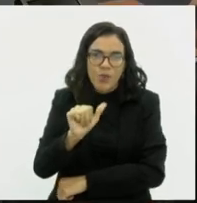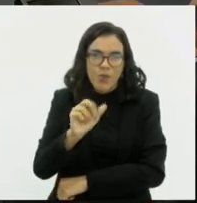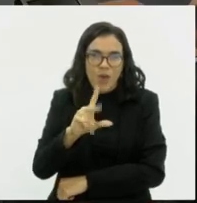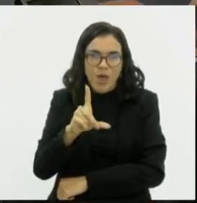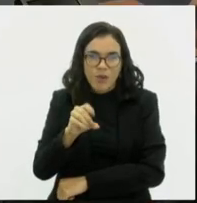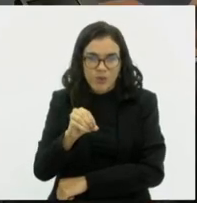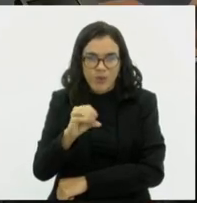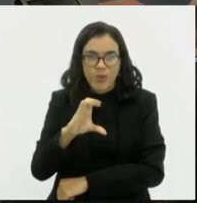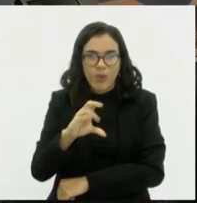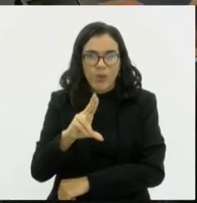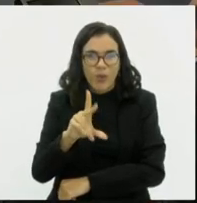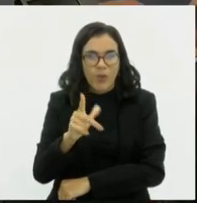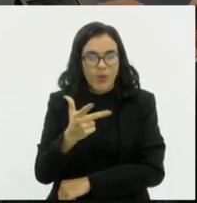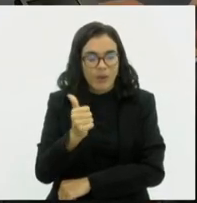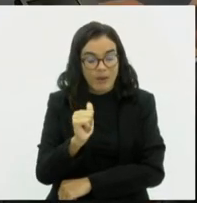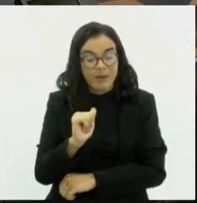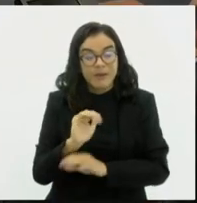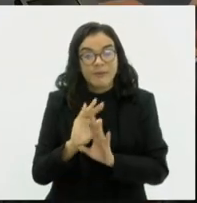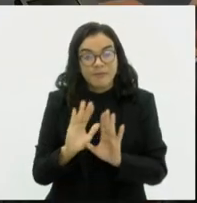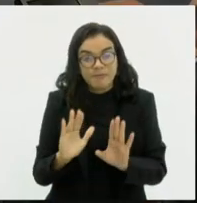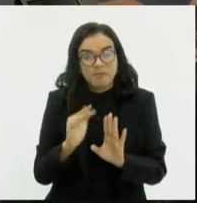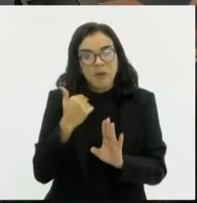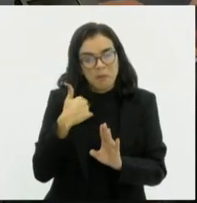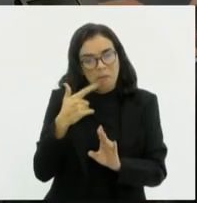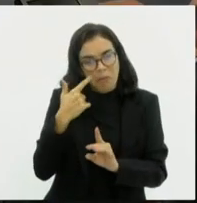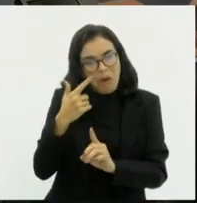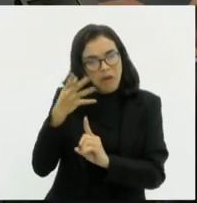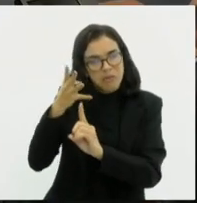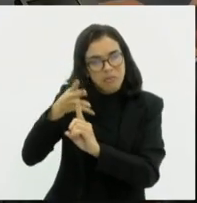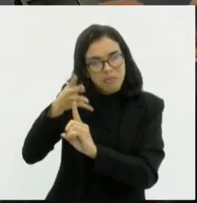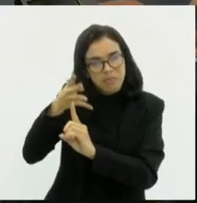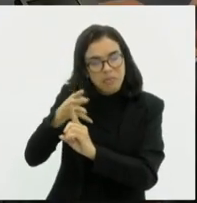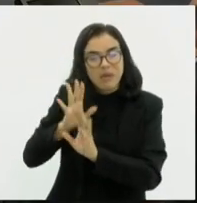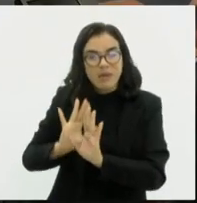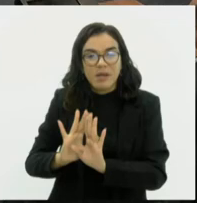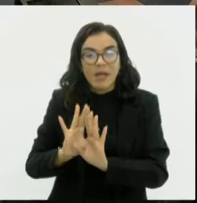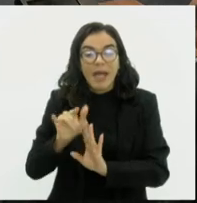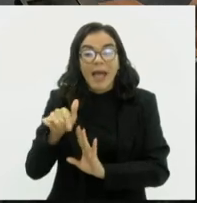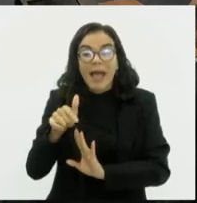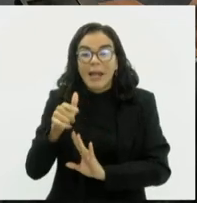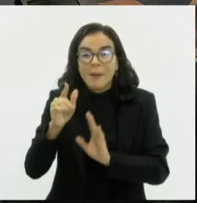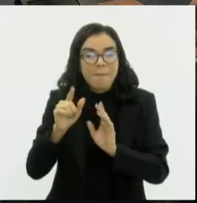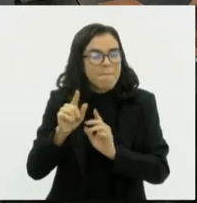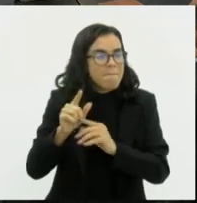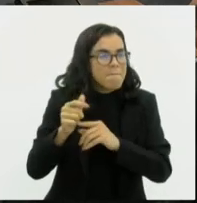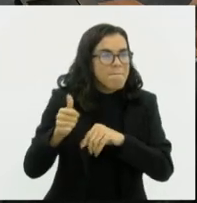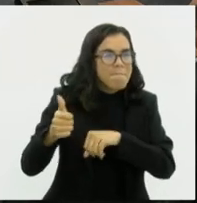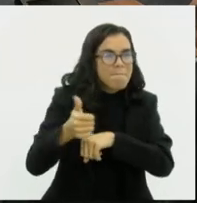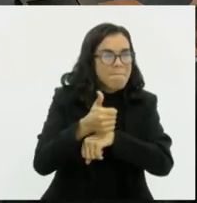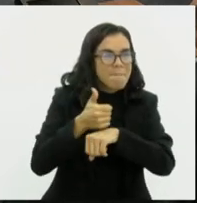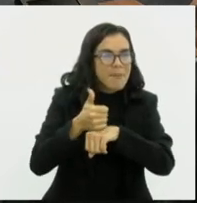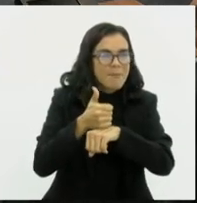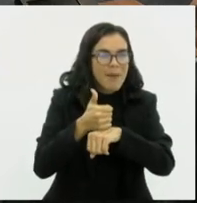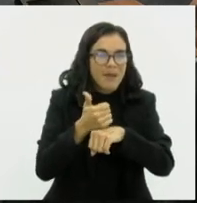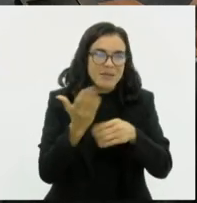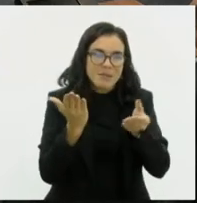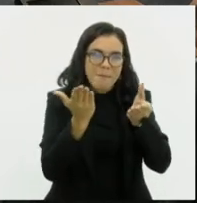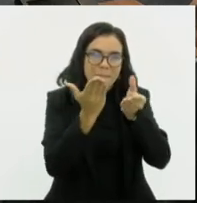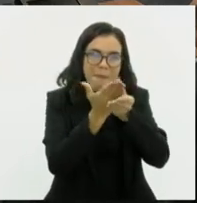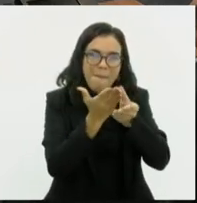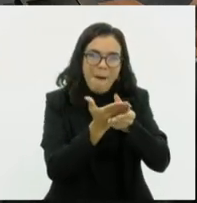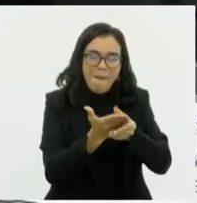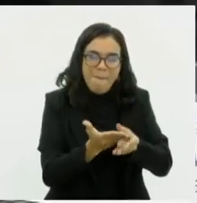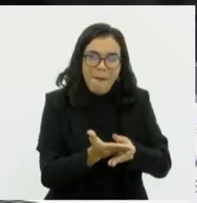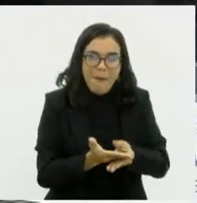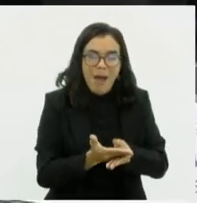alegria, né? Vocês podem observar o que eu estou falando. A Dani está, os principais processos e projetos hoje a